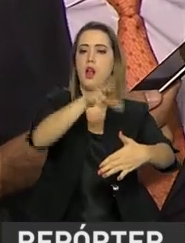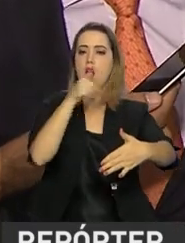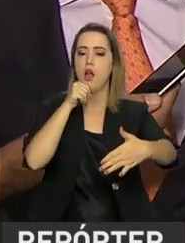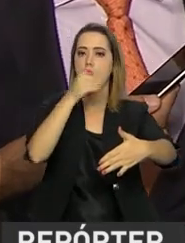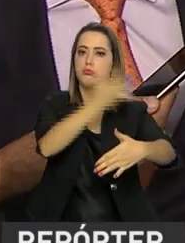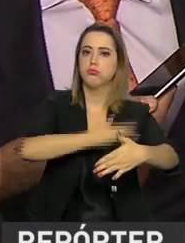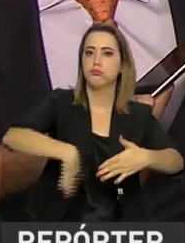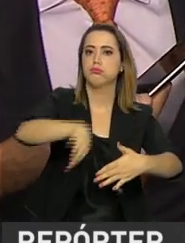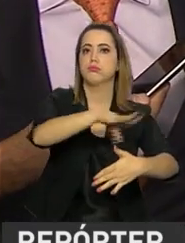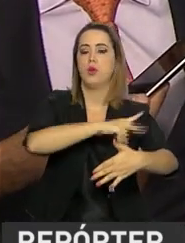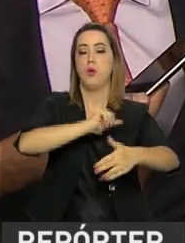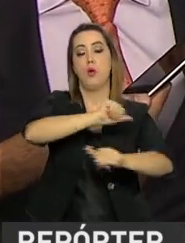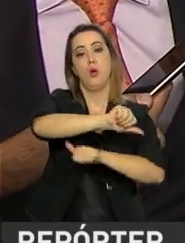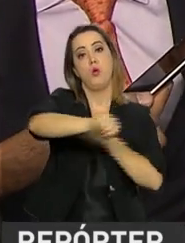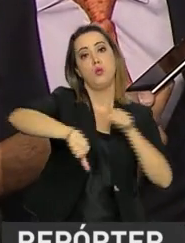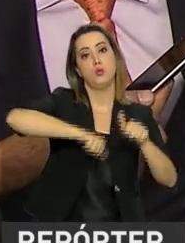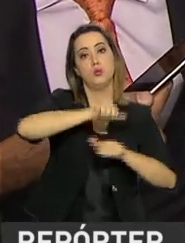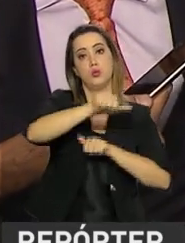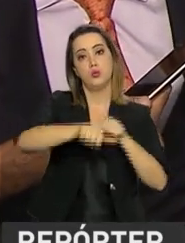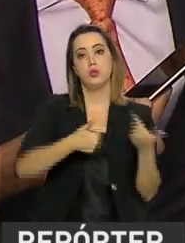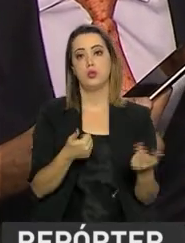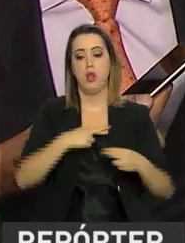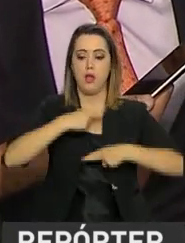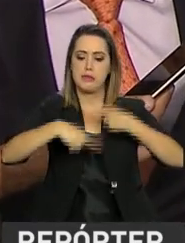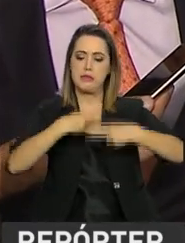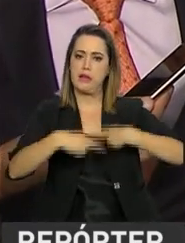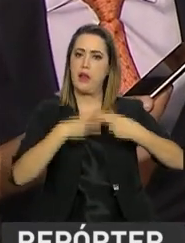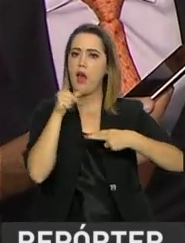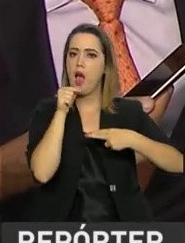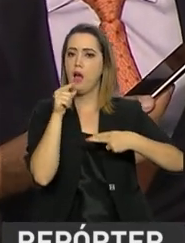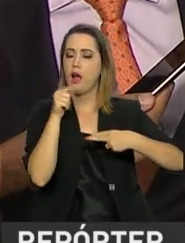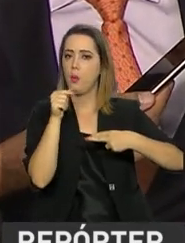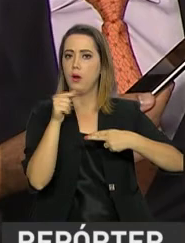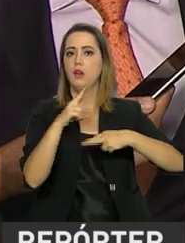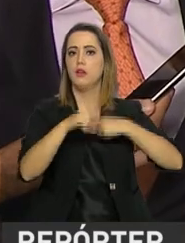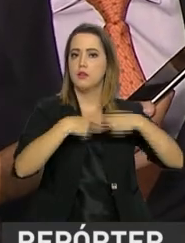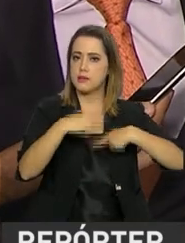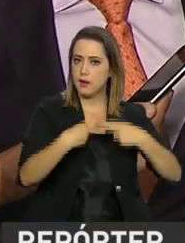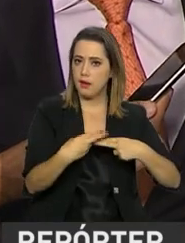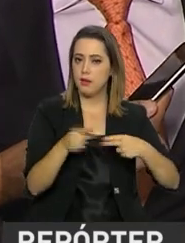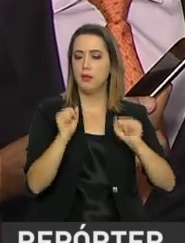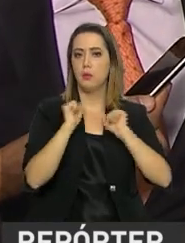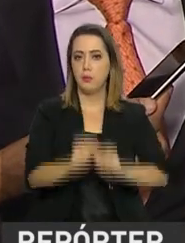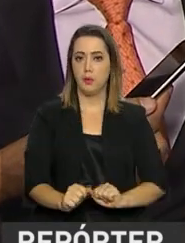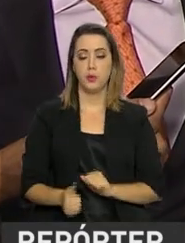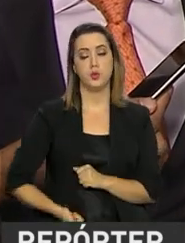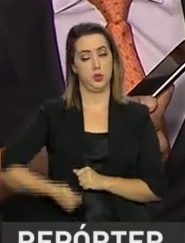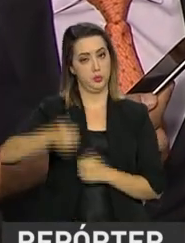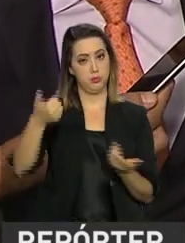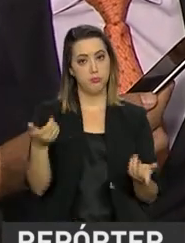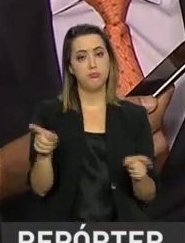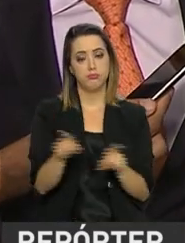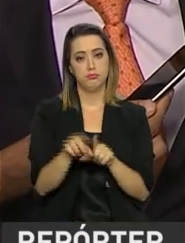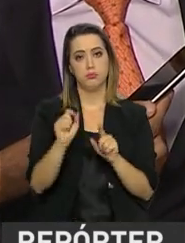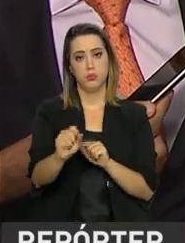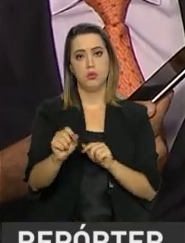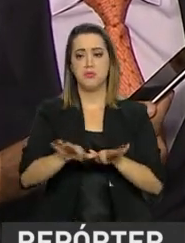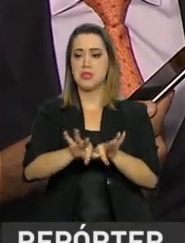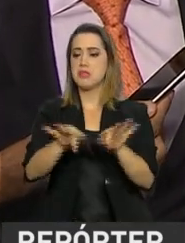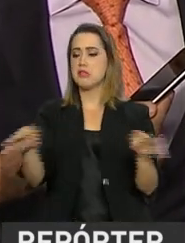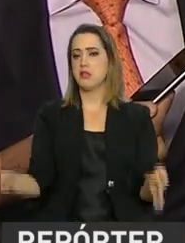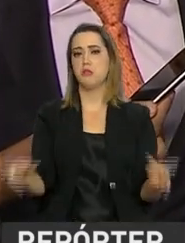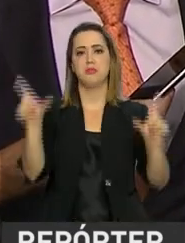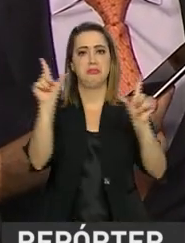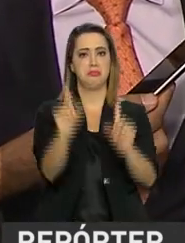o reuso da água e à melhoria da eficiência do uso da água com alterações simples e